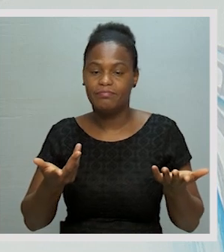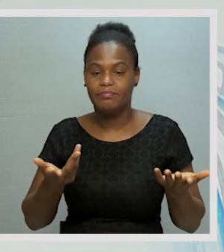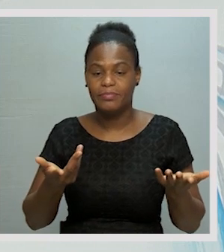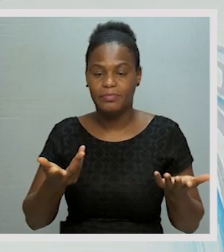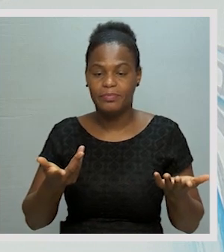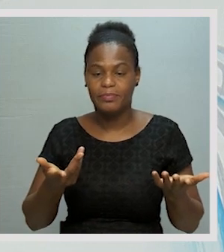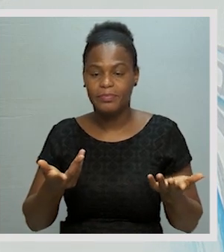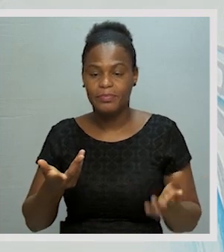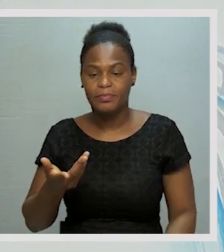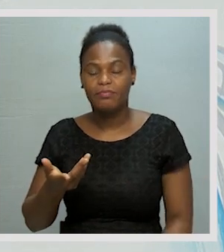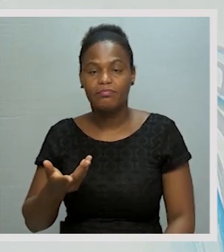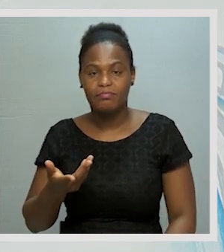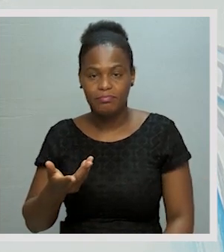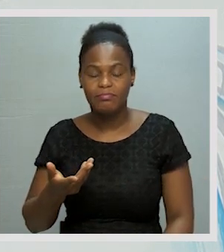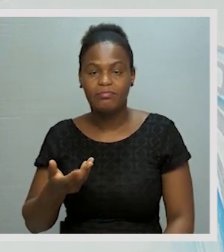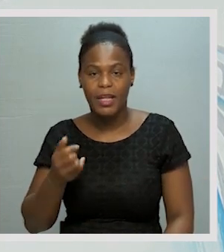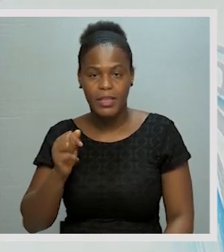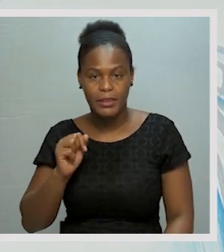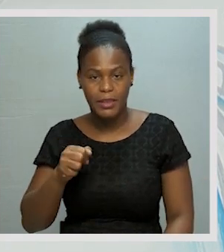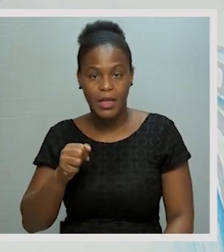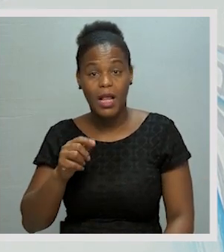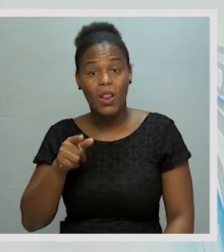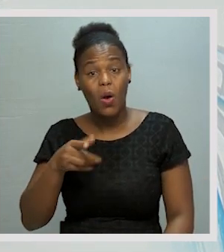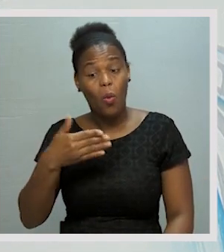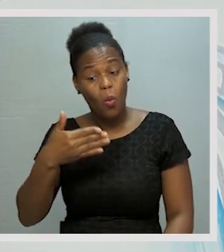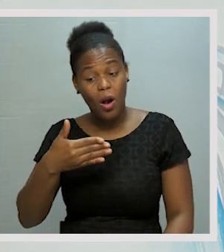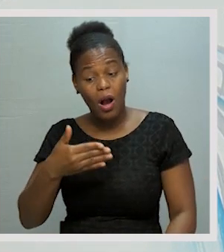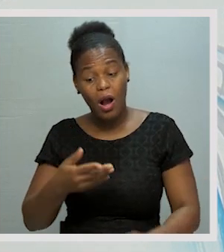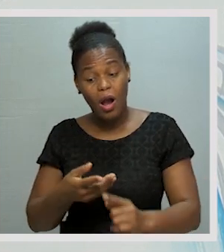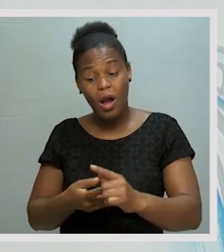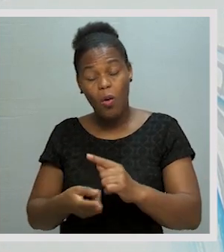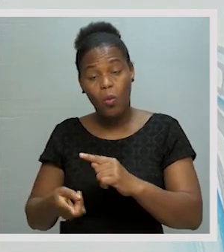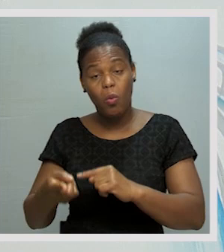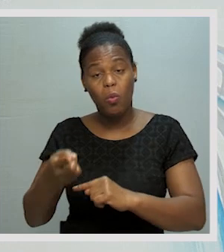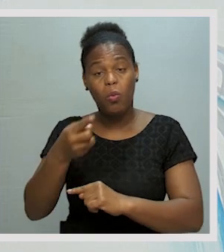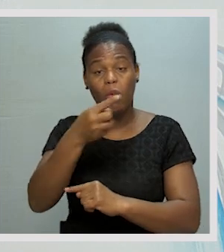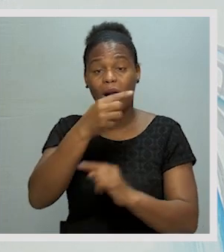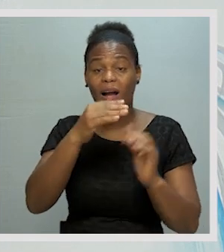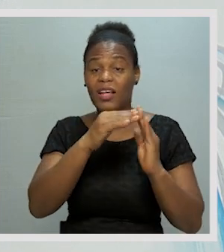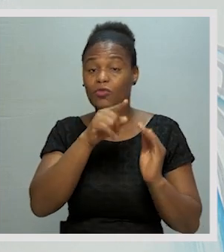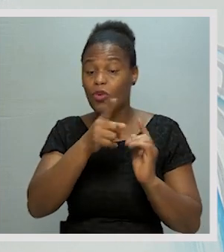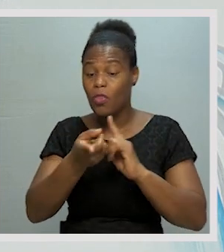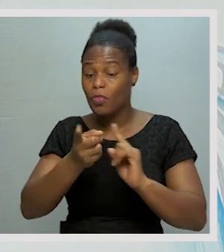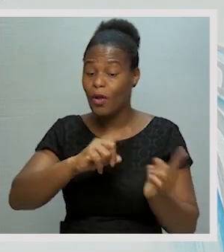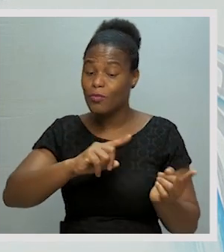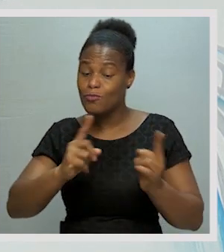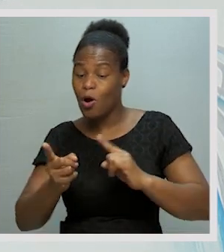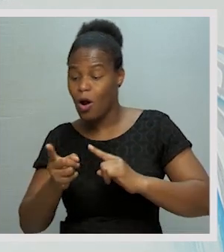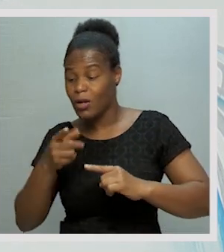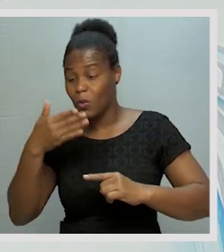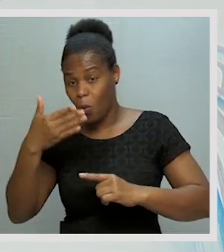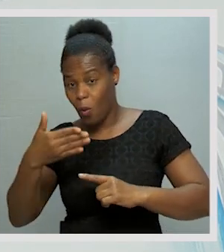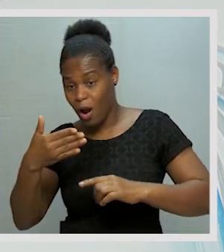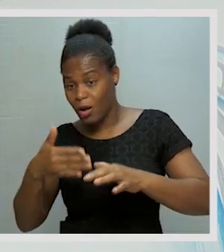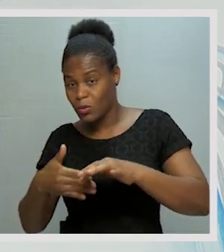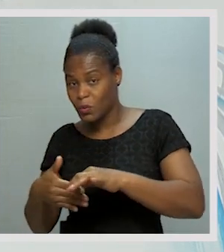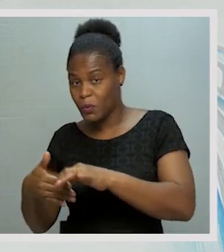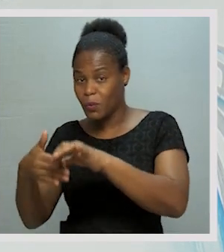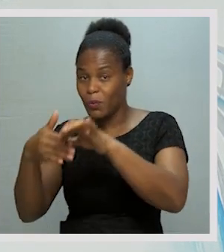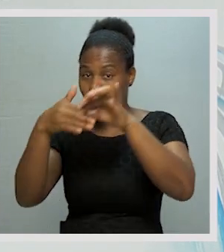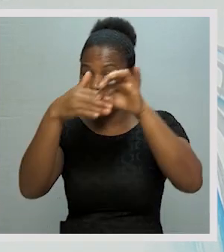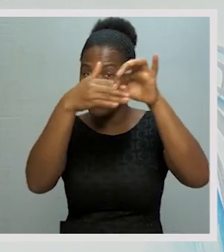1, como até podem ver, está a vermelho. O que é que acontece? Não está em sua